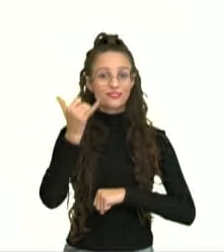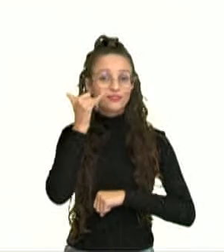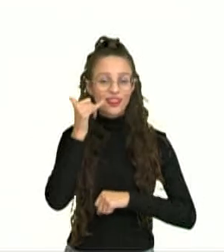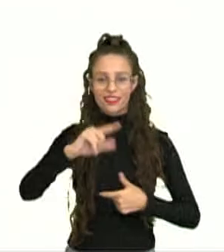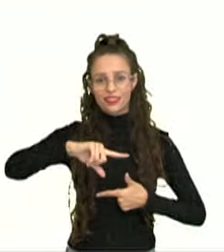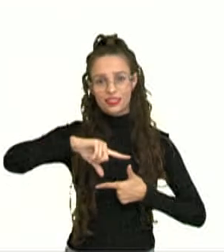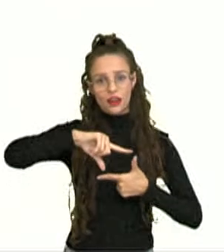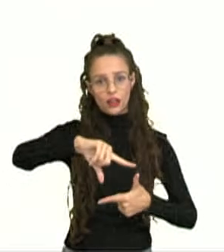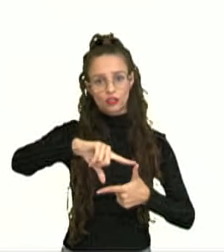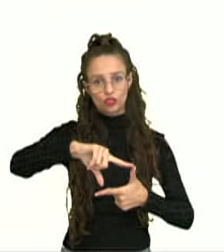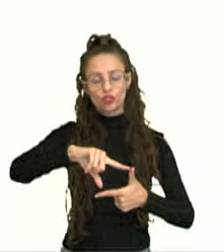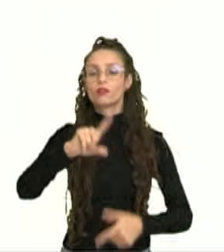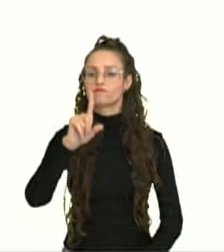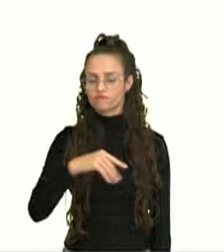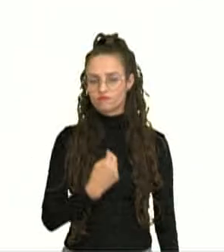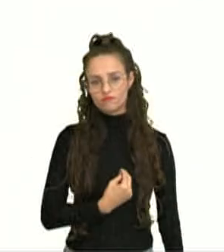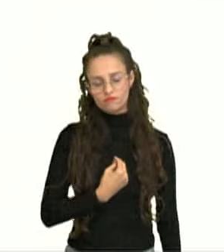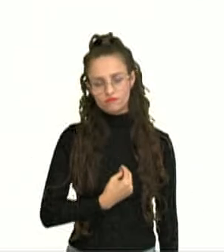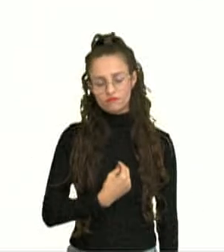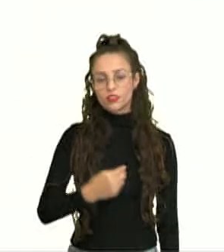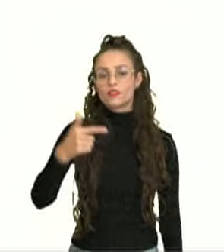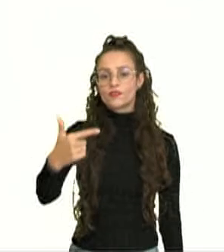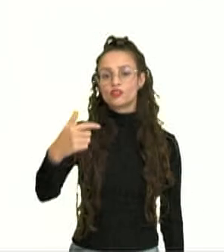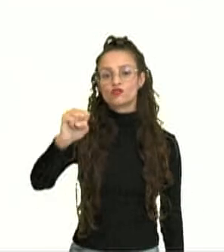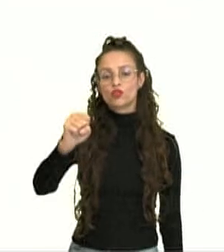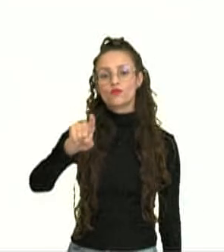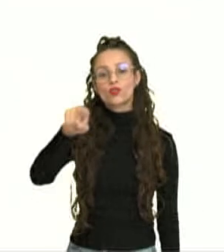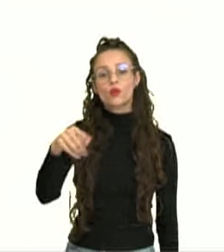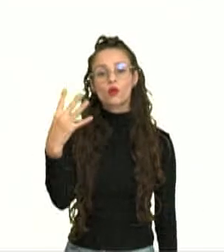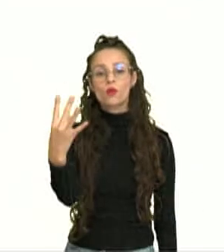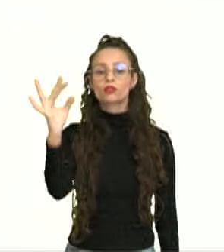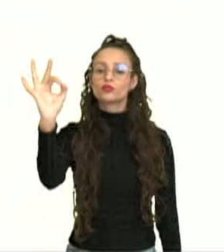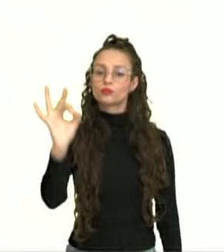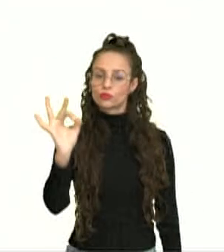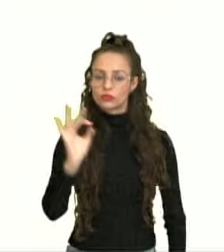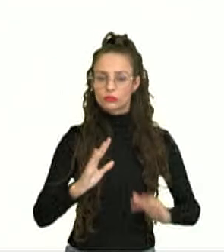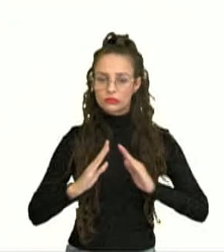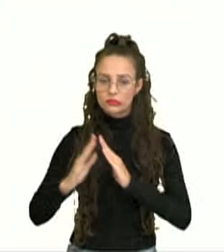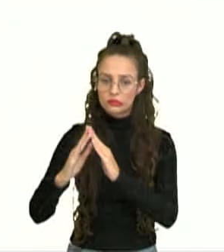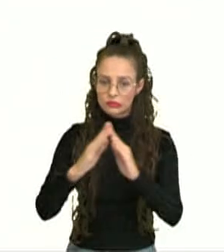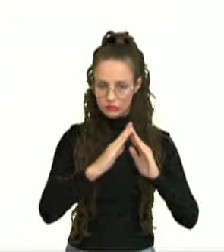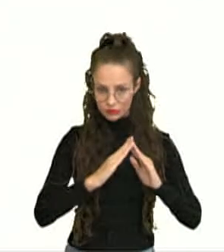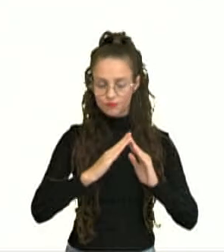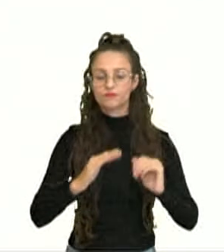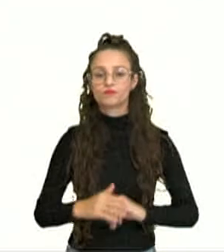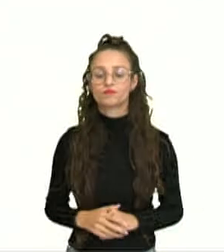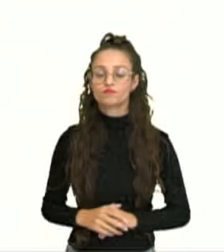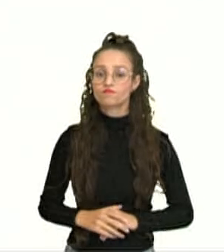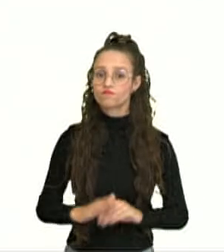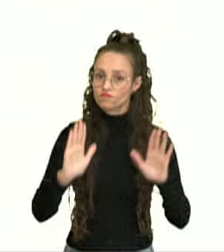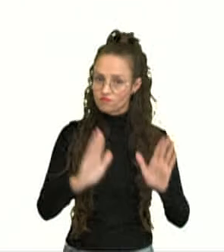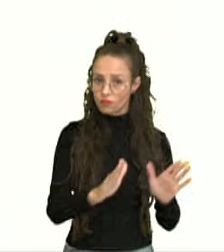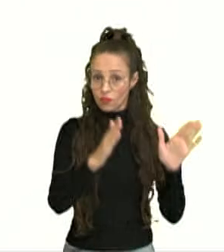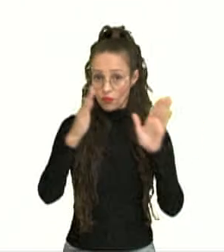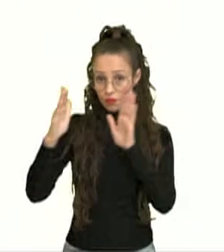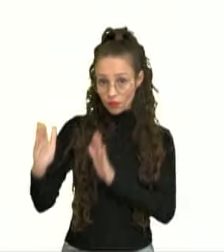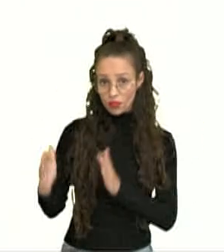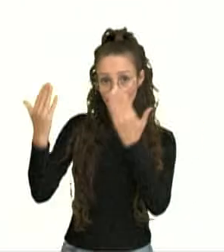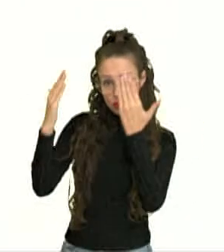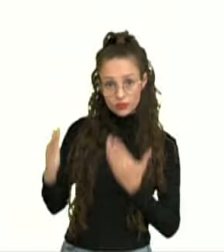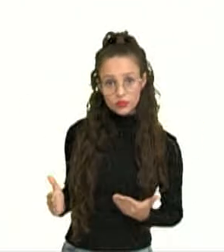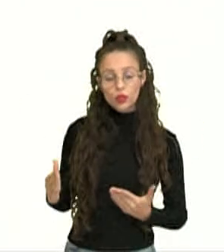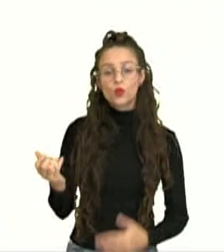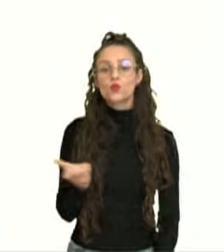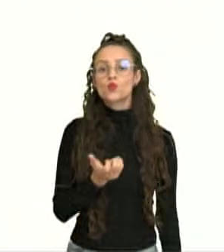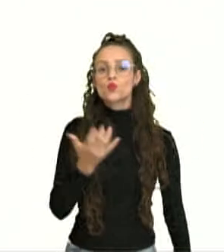convencional estava presente em 28,4% dos domicílios. Por outro lado, a